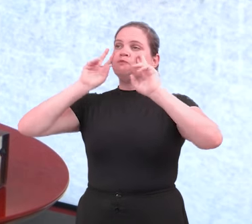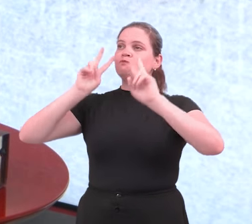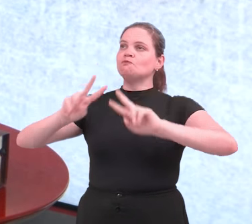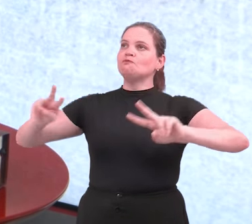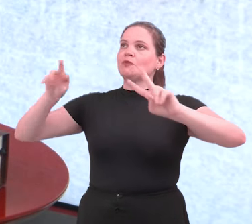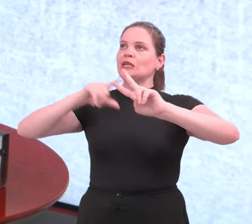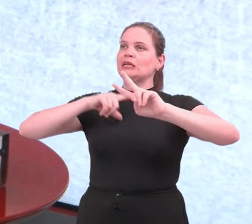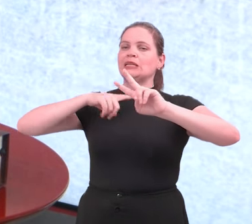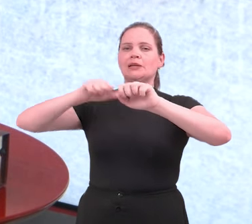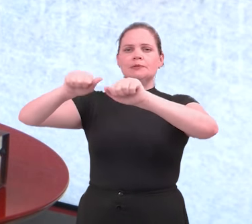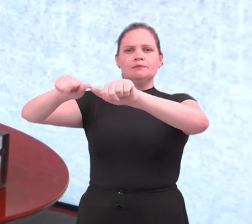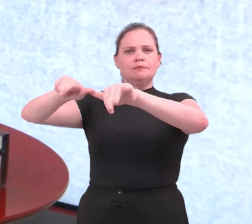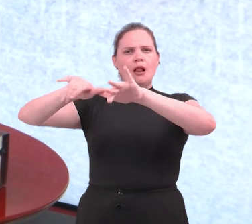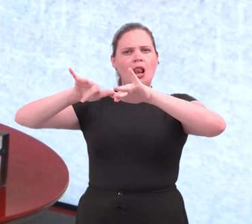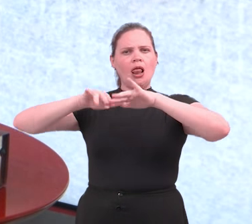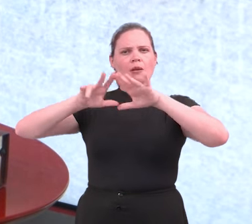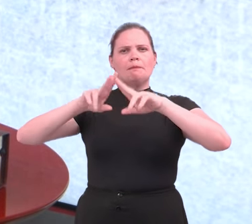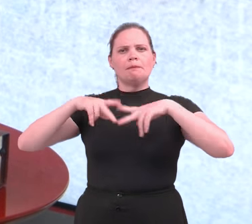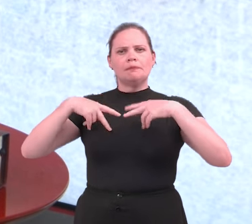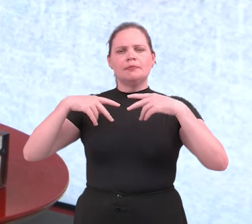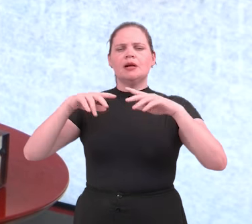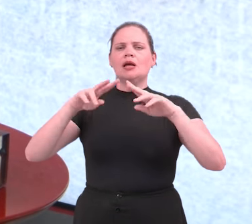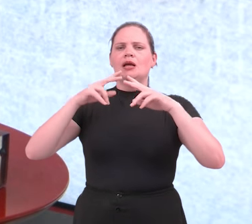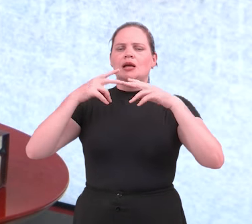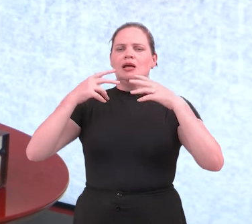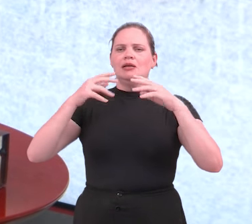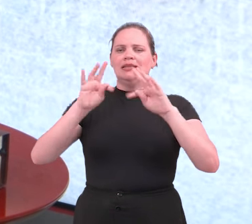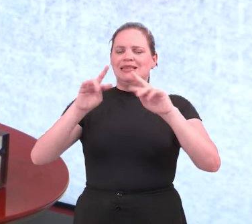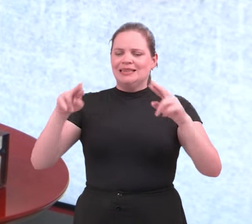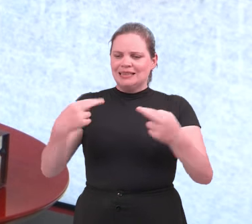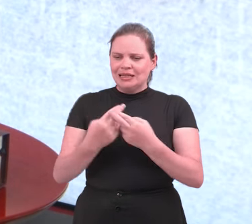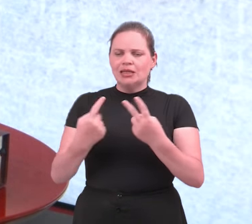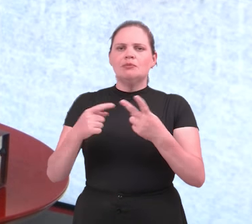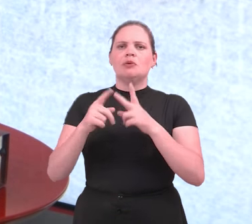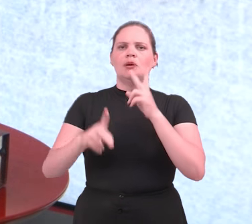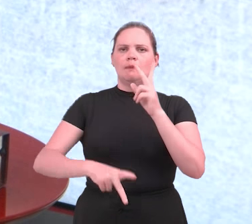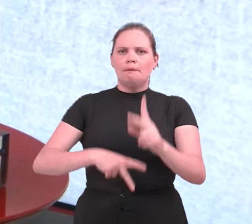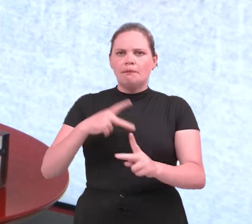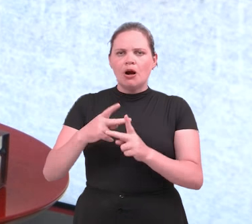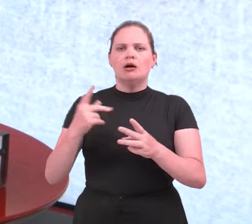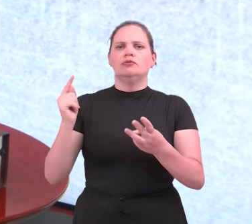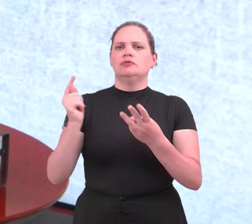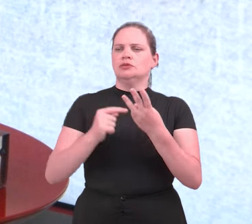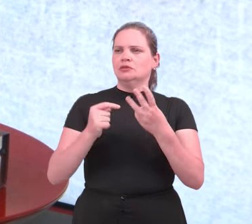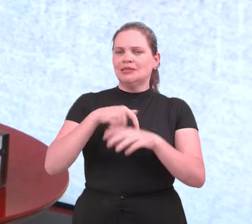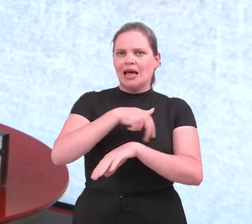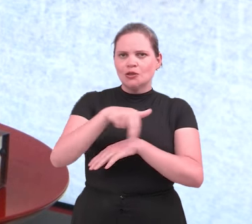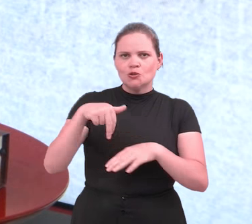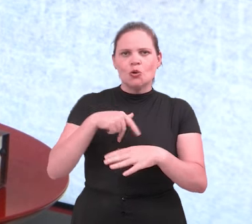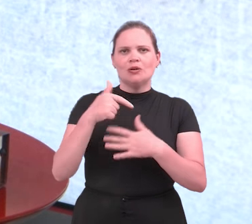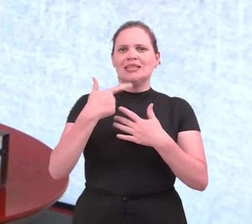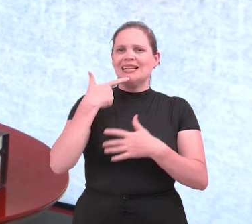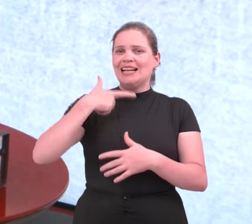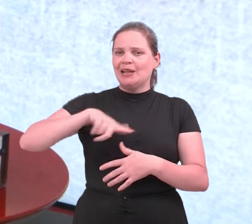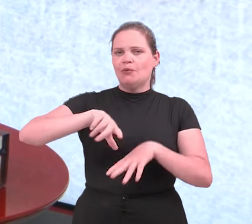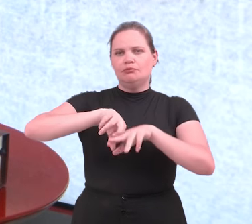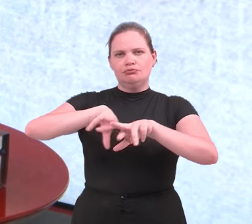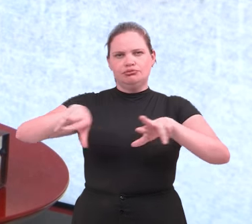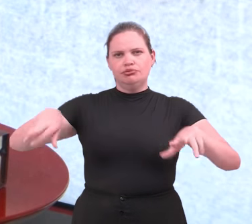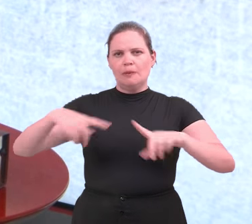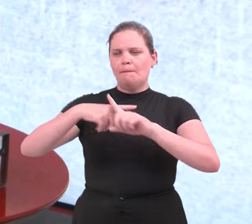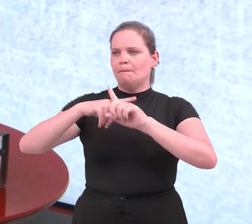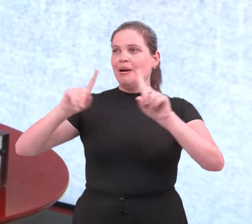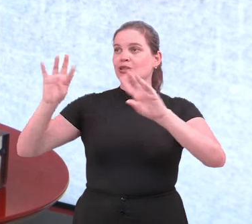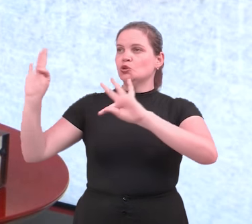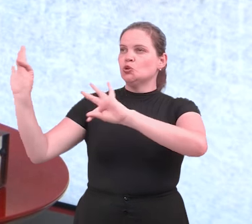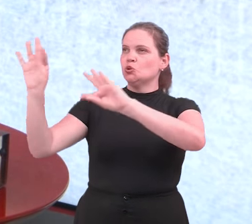línguas, mas fazem parte de uma só igreja, a igreja fiel que Jesus tem